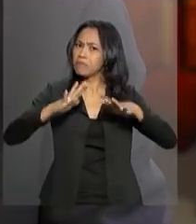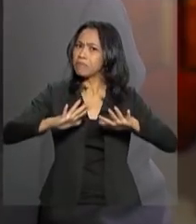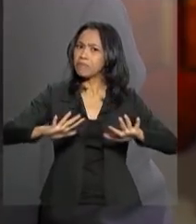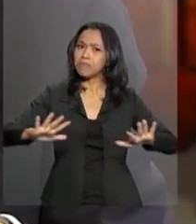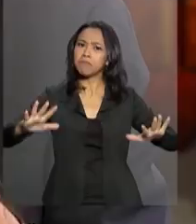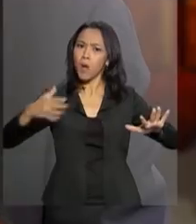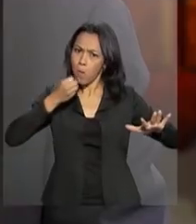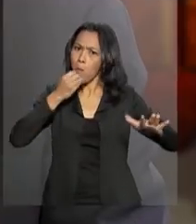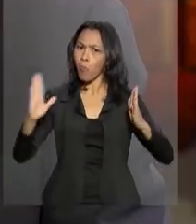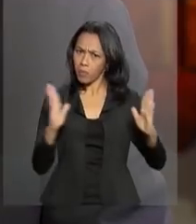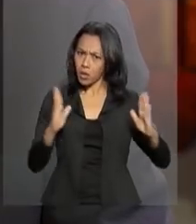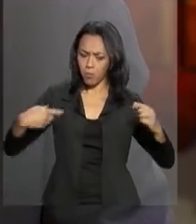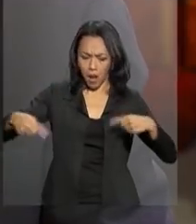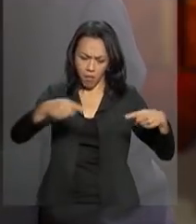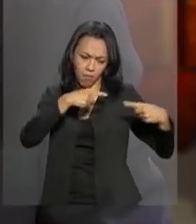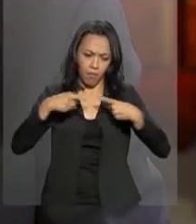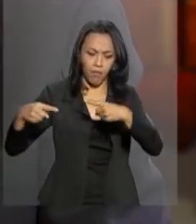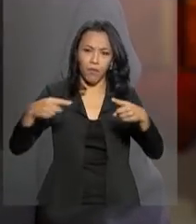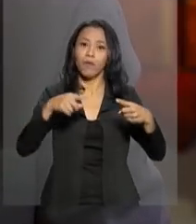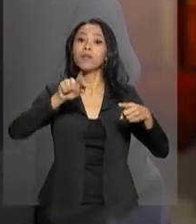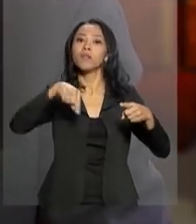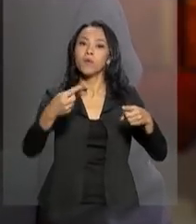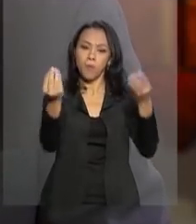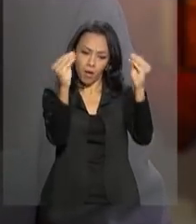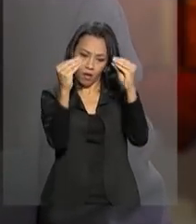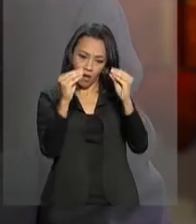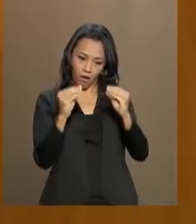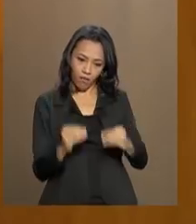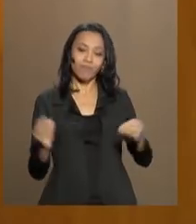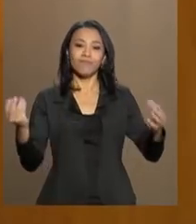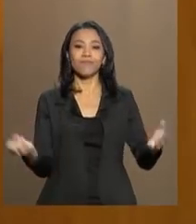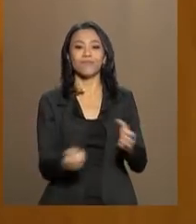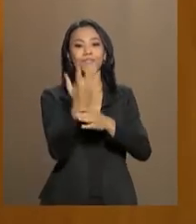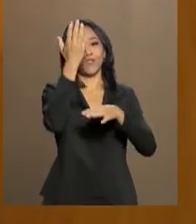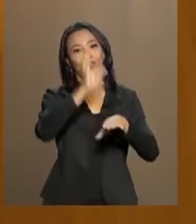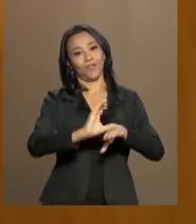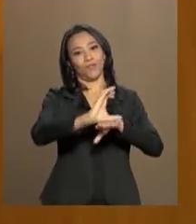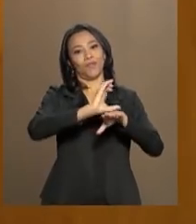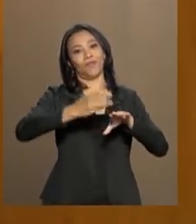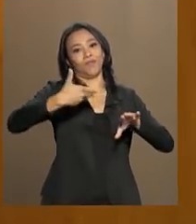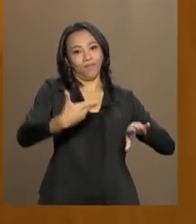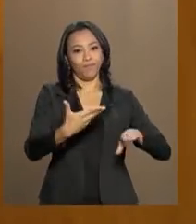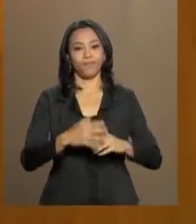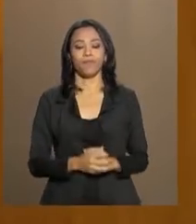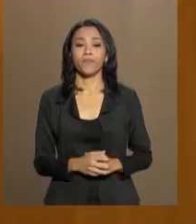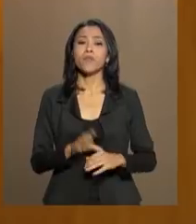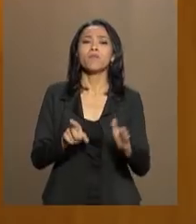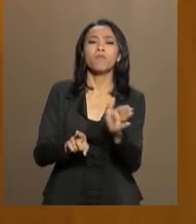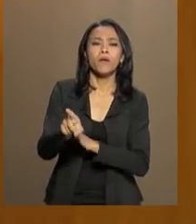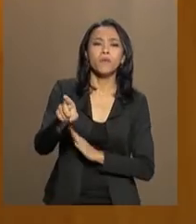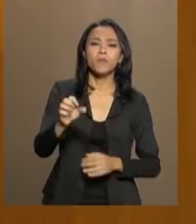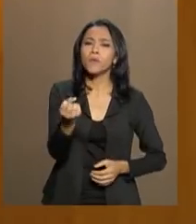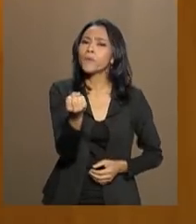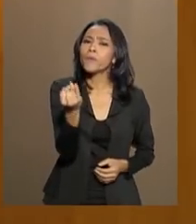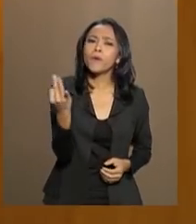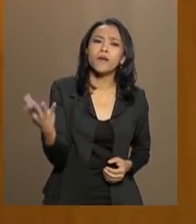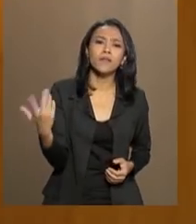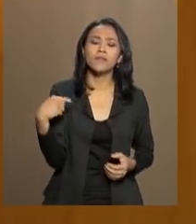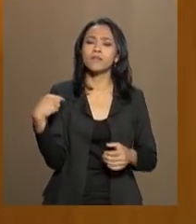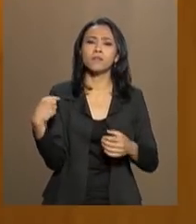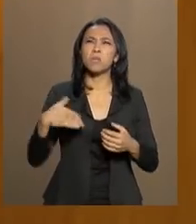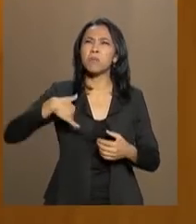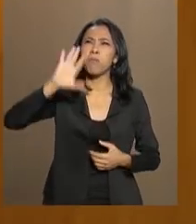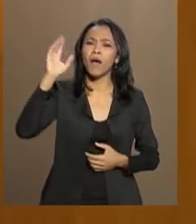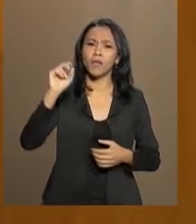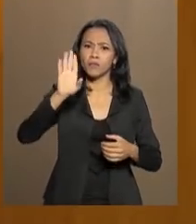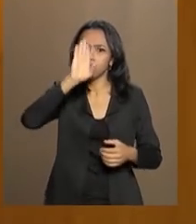durante um bom período e produziu-se, como disse há pouco, um novo Estado brasileiro. Nesse momento particular, né, quais as discussões, o que, que mais